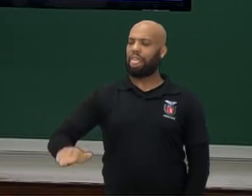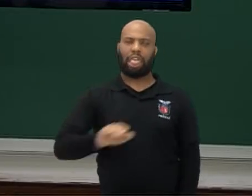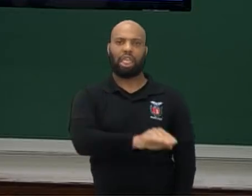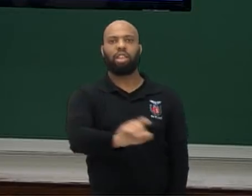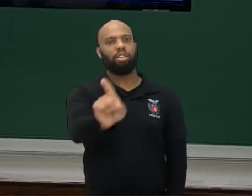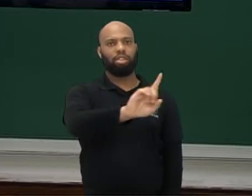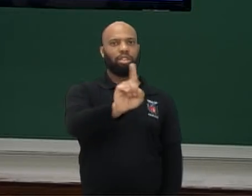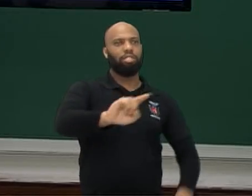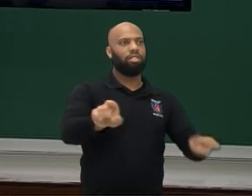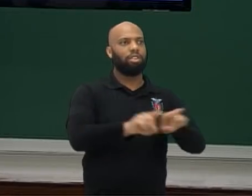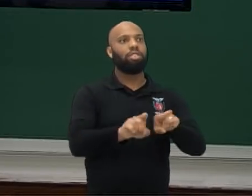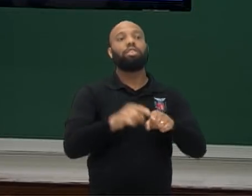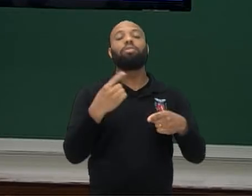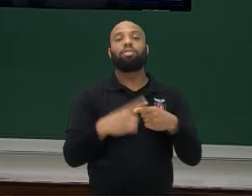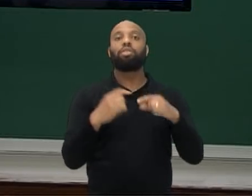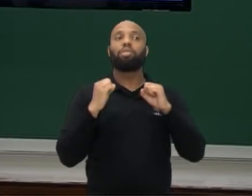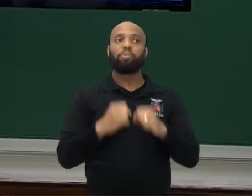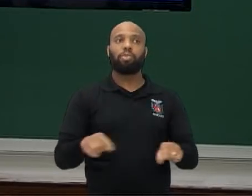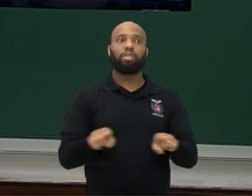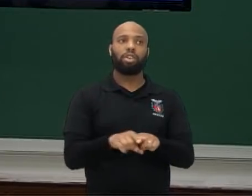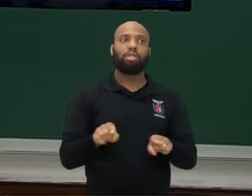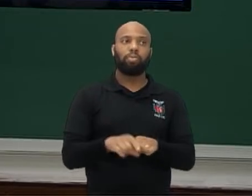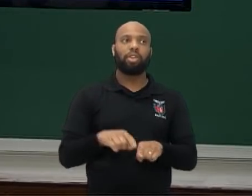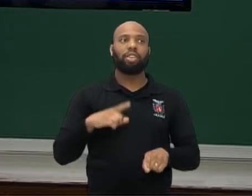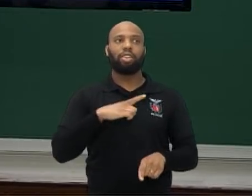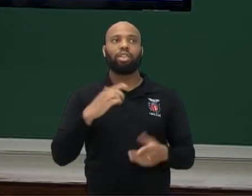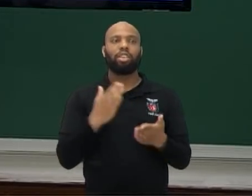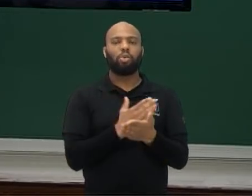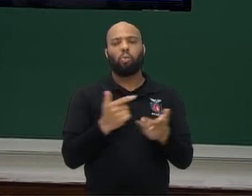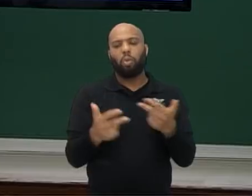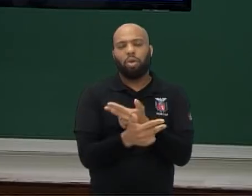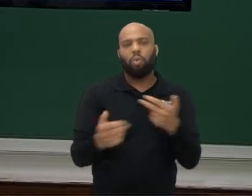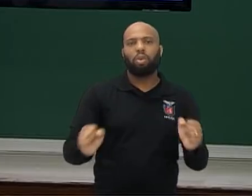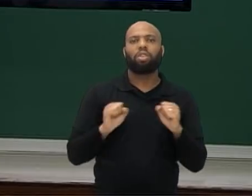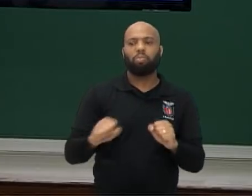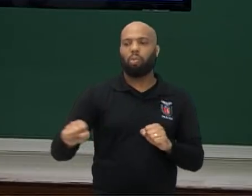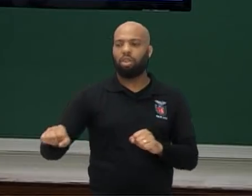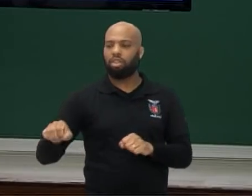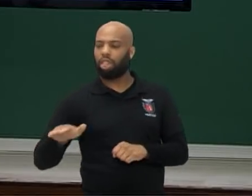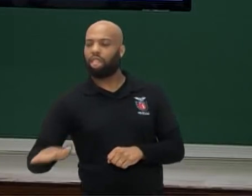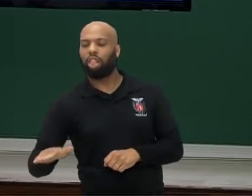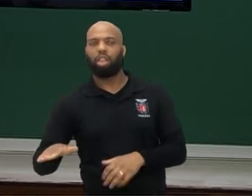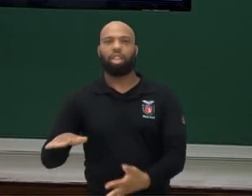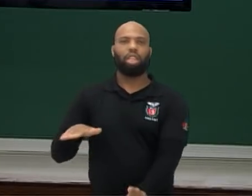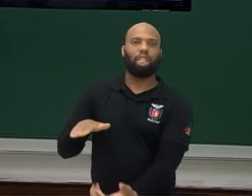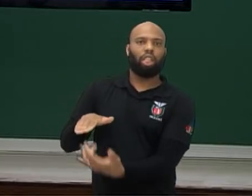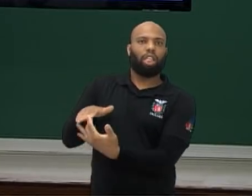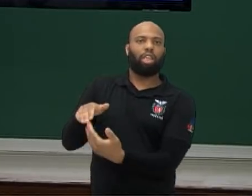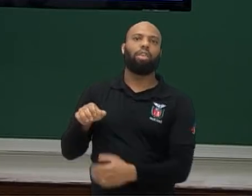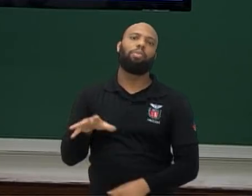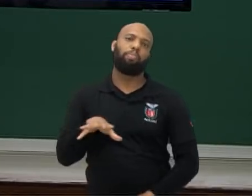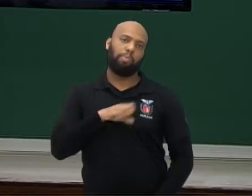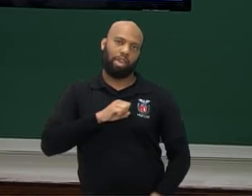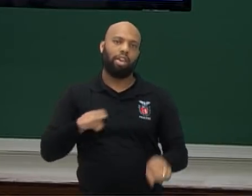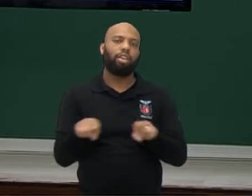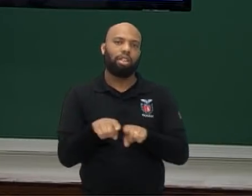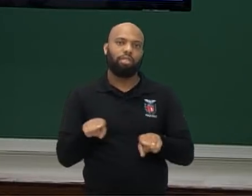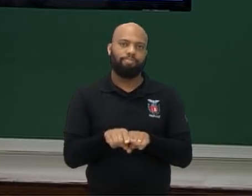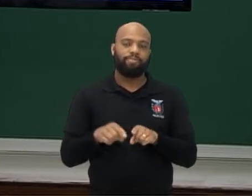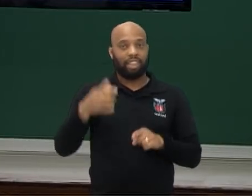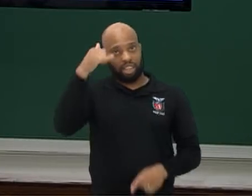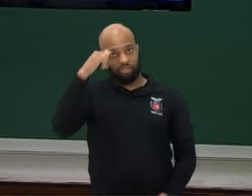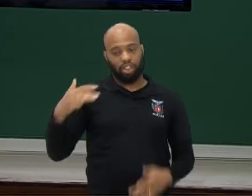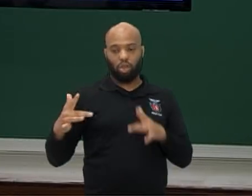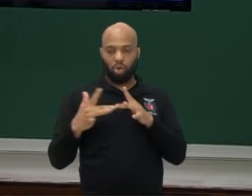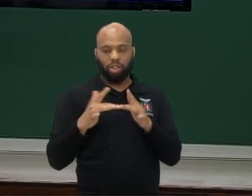muito sujos, porque pode sim acabar tendo uma secreção ali contaminada, enfim, evitar ao máximo ter o